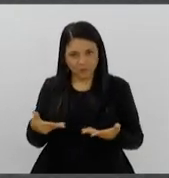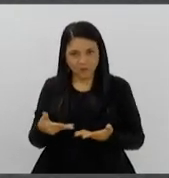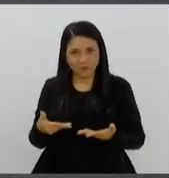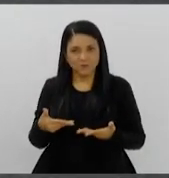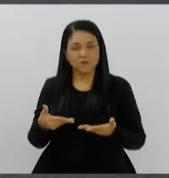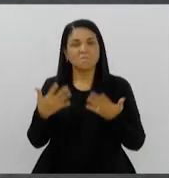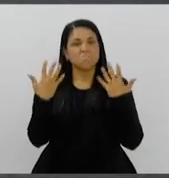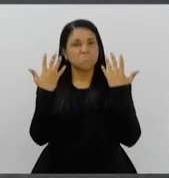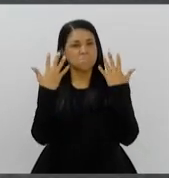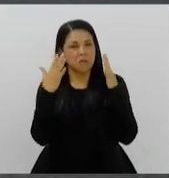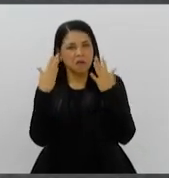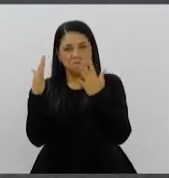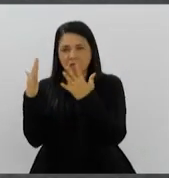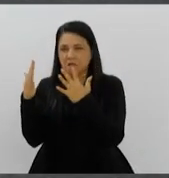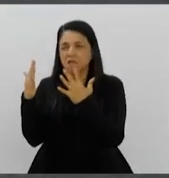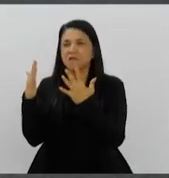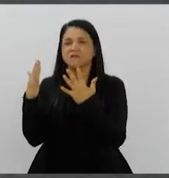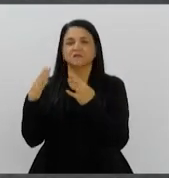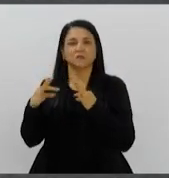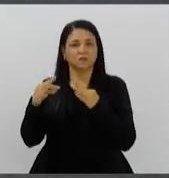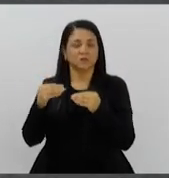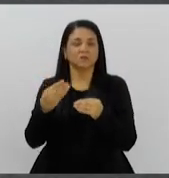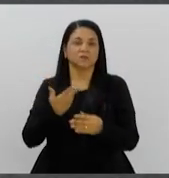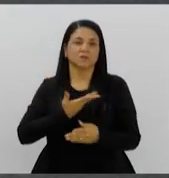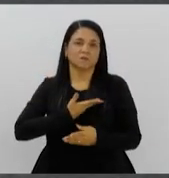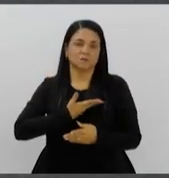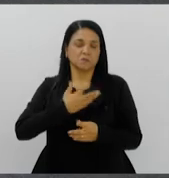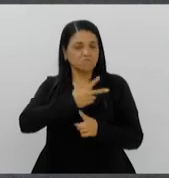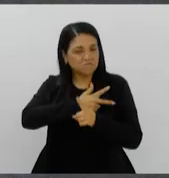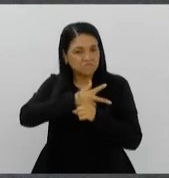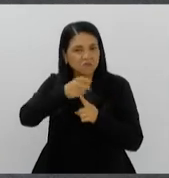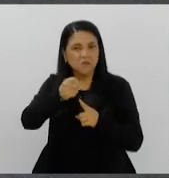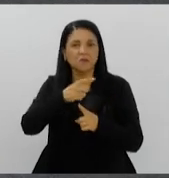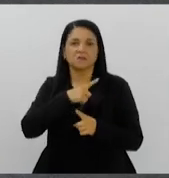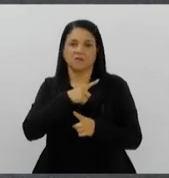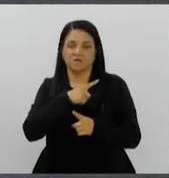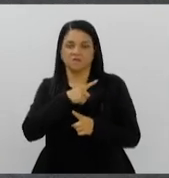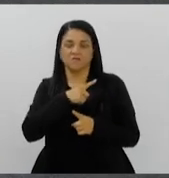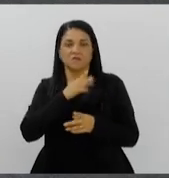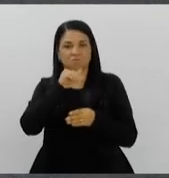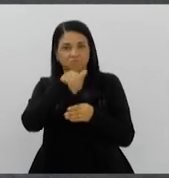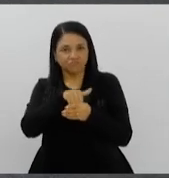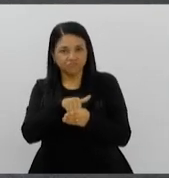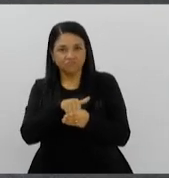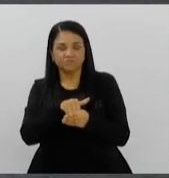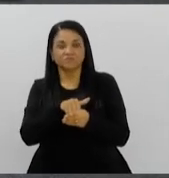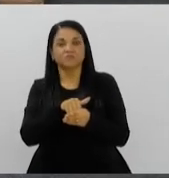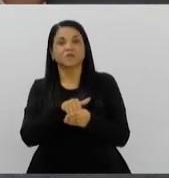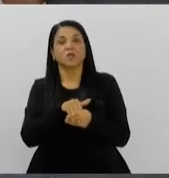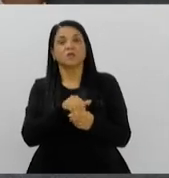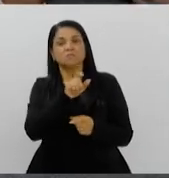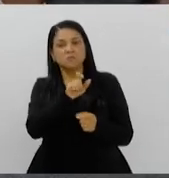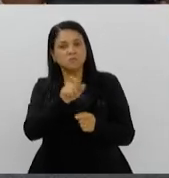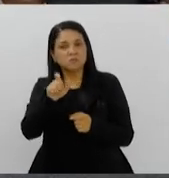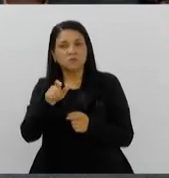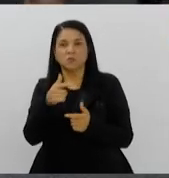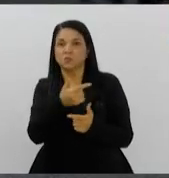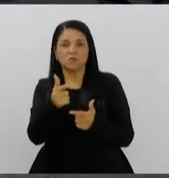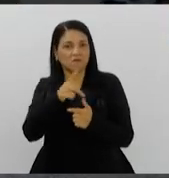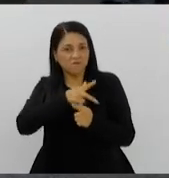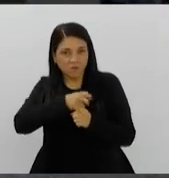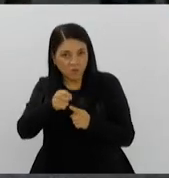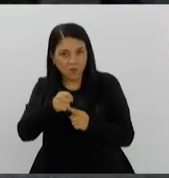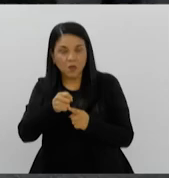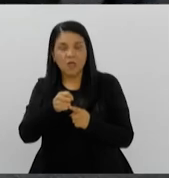os parabéns para os nossos colegas que conseguiram êxito nas urnas e aqueles também que não conseguiram. Isso faz parte